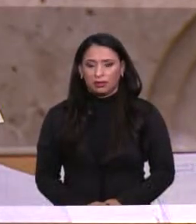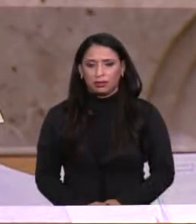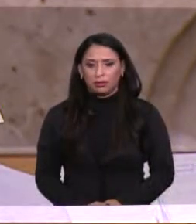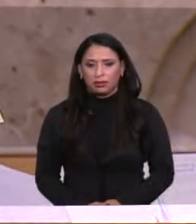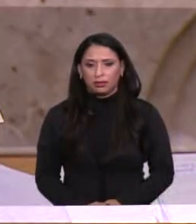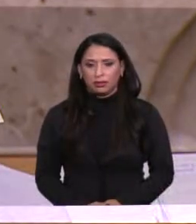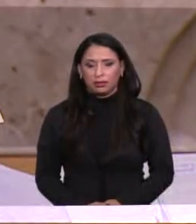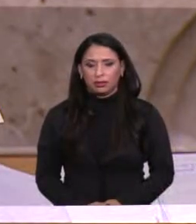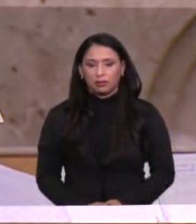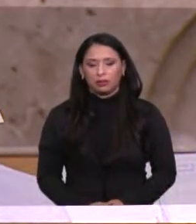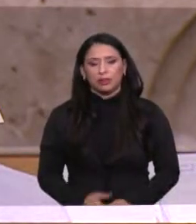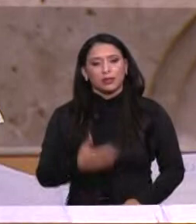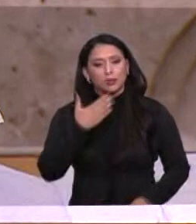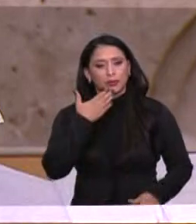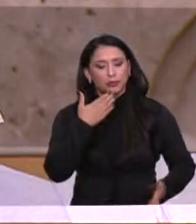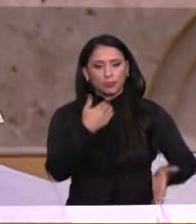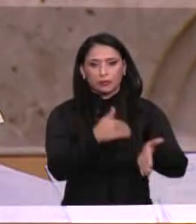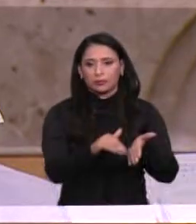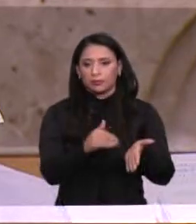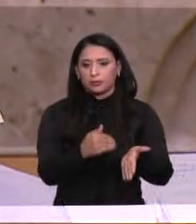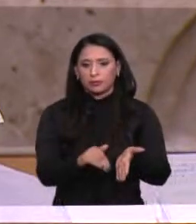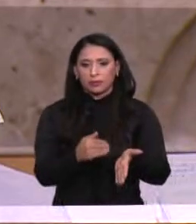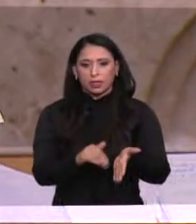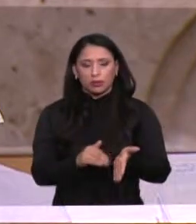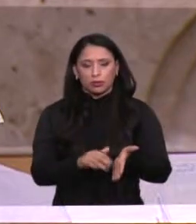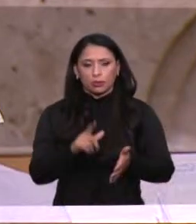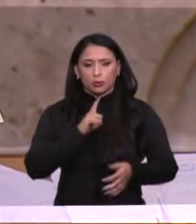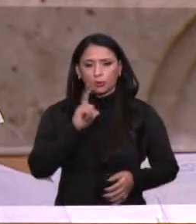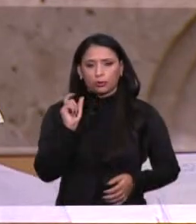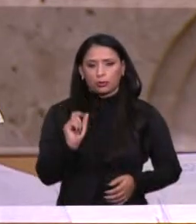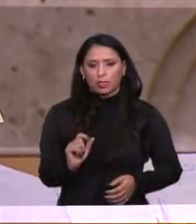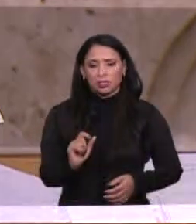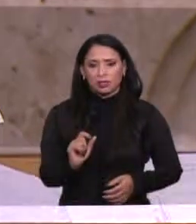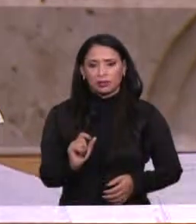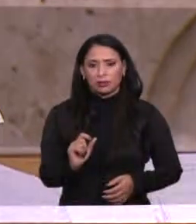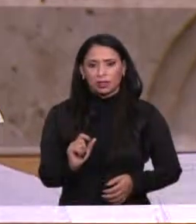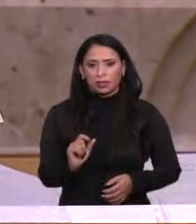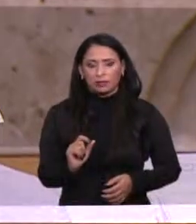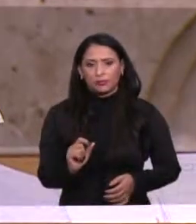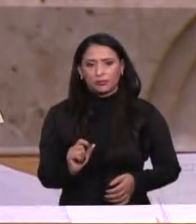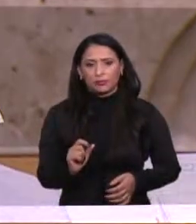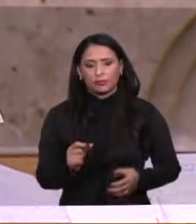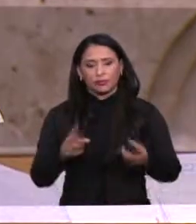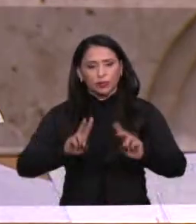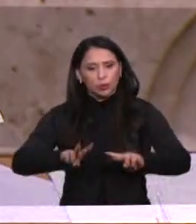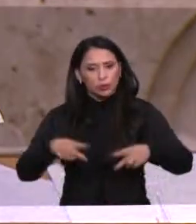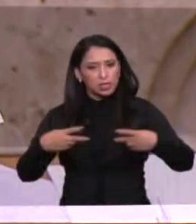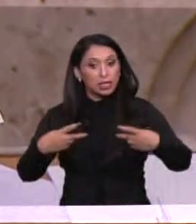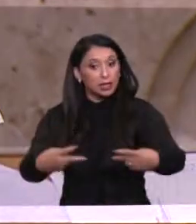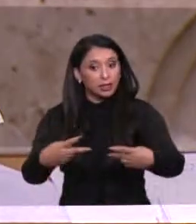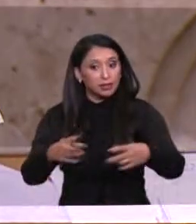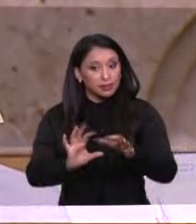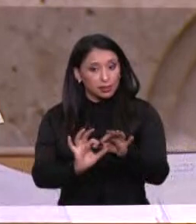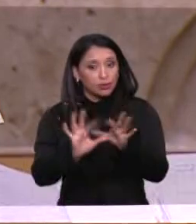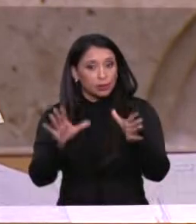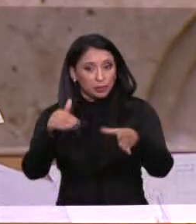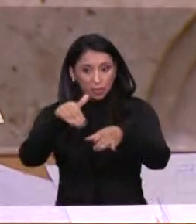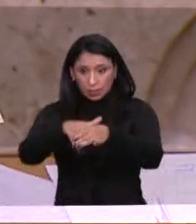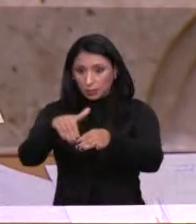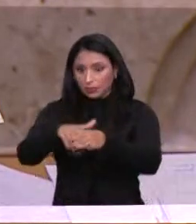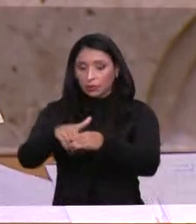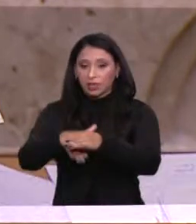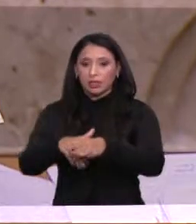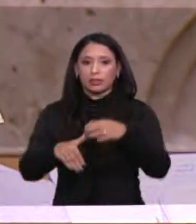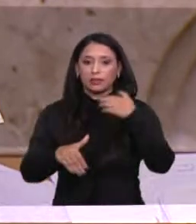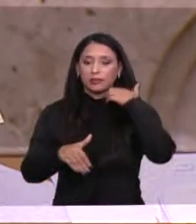peça a senhora secretária que libere para os ministros todos os links vamos fazer a